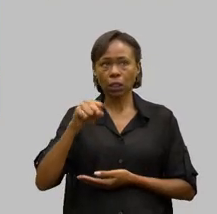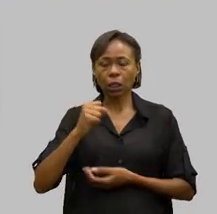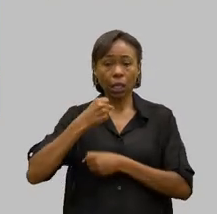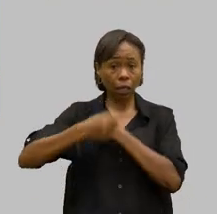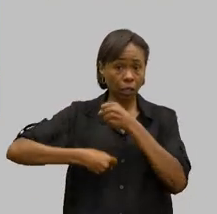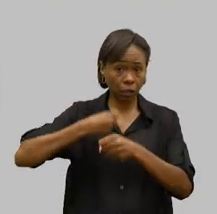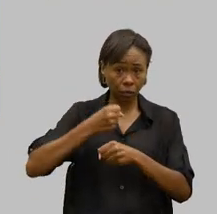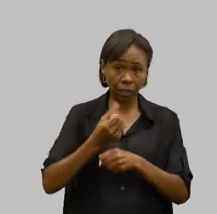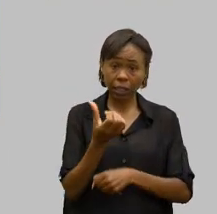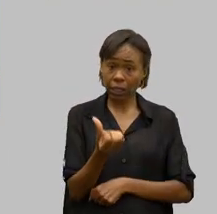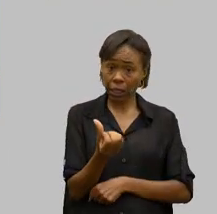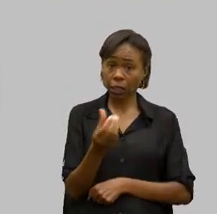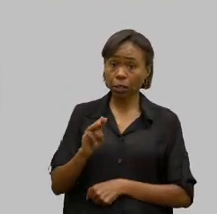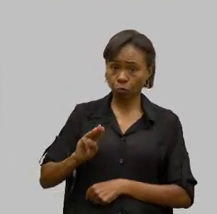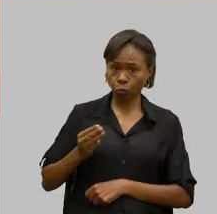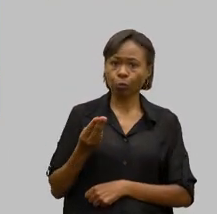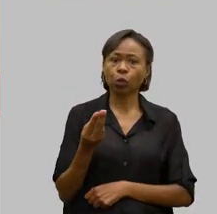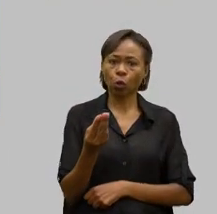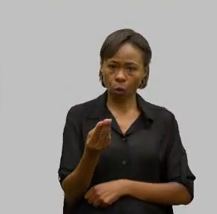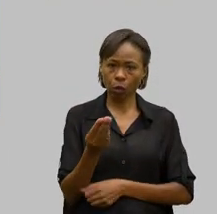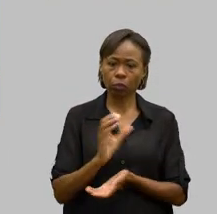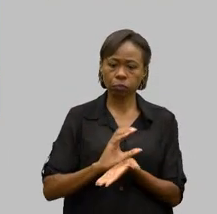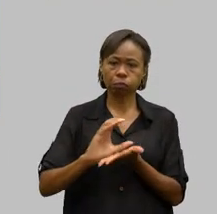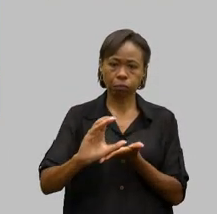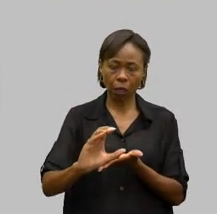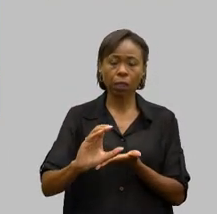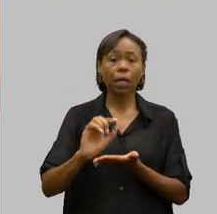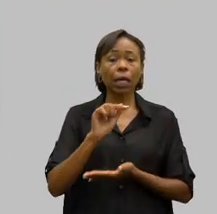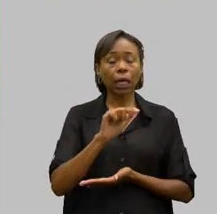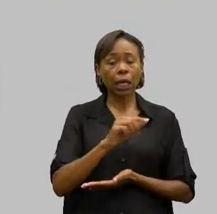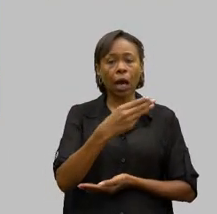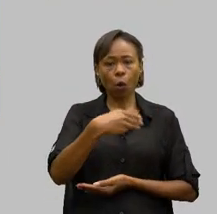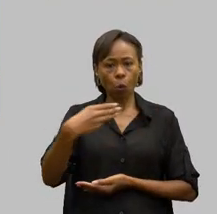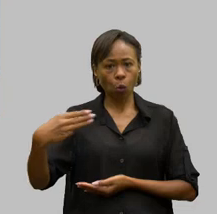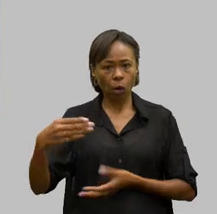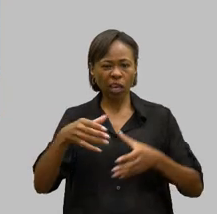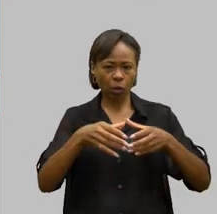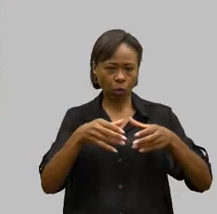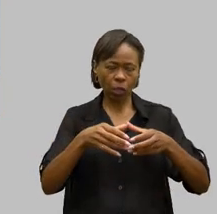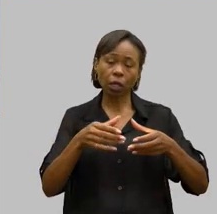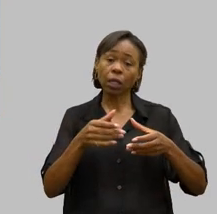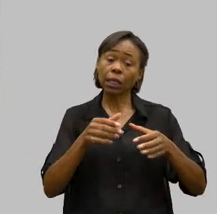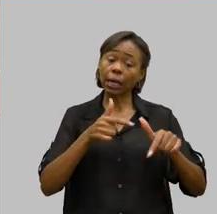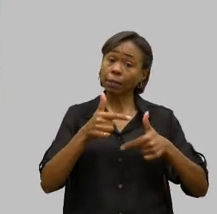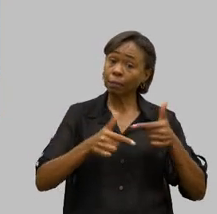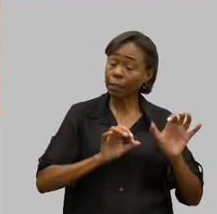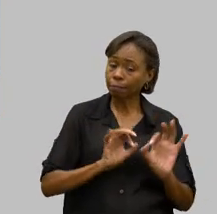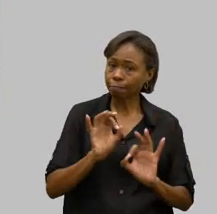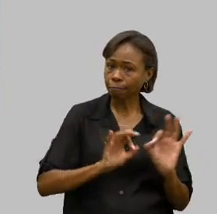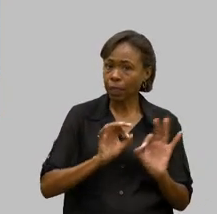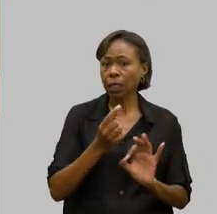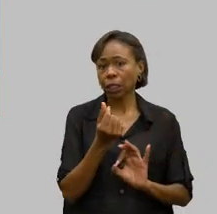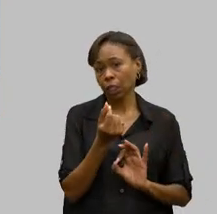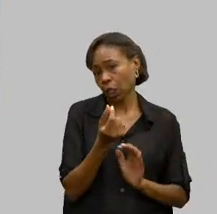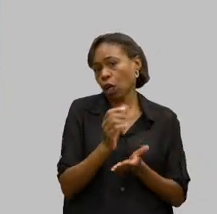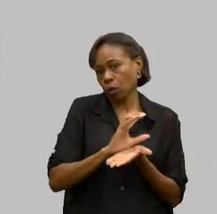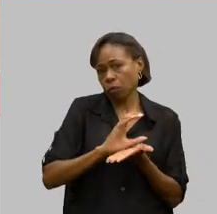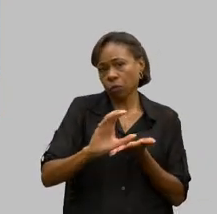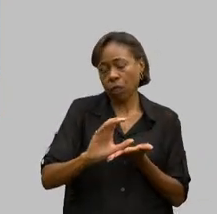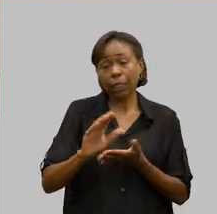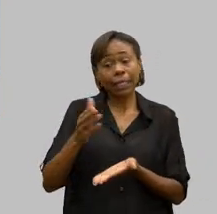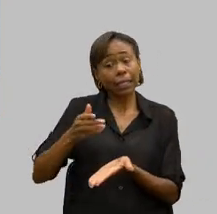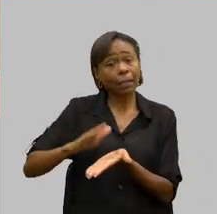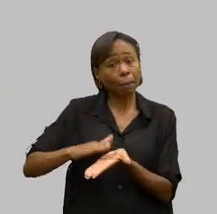seis milhões e a comissão da UENG está trabalhando contra esse custeio, que a gente também tem cobrado esse retorno.